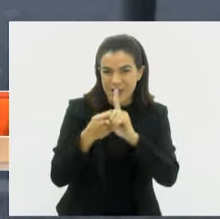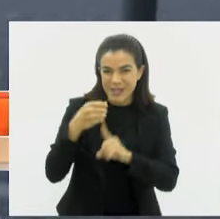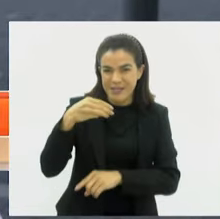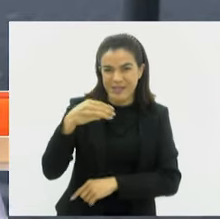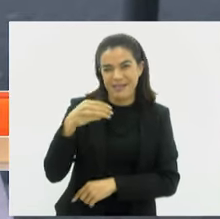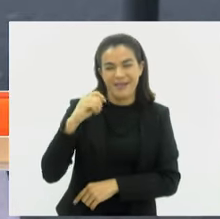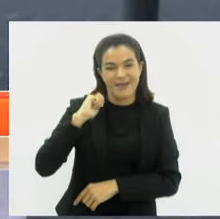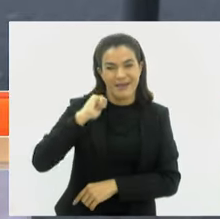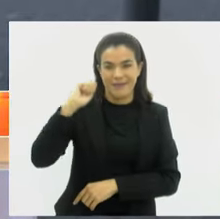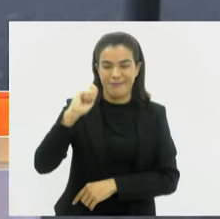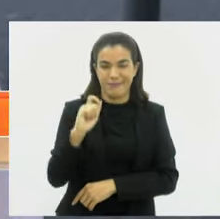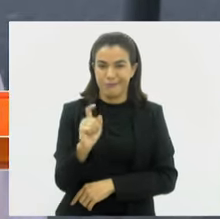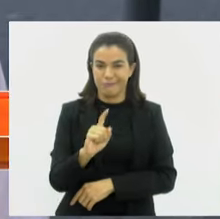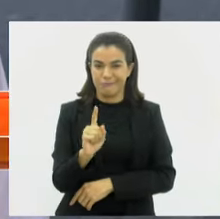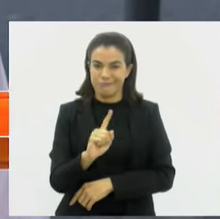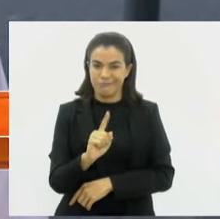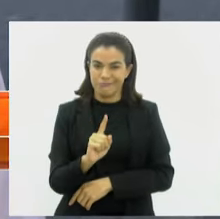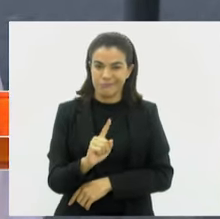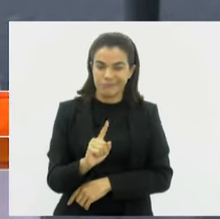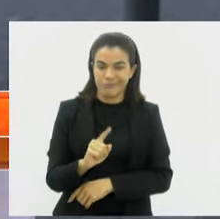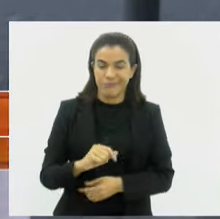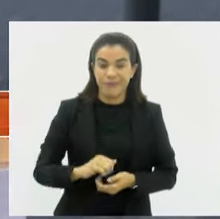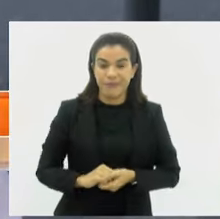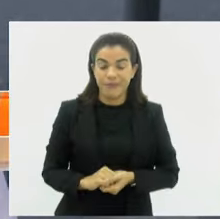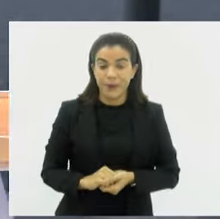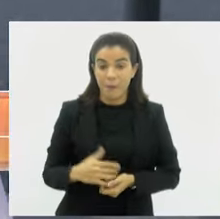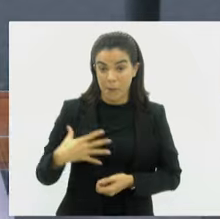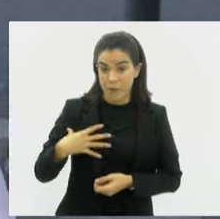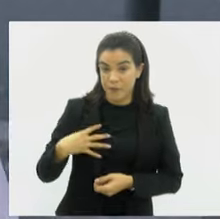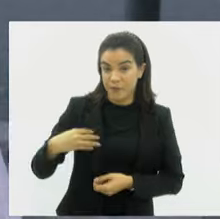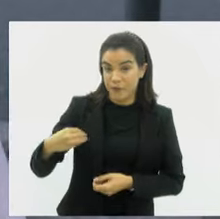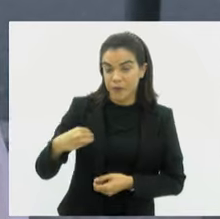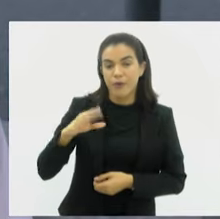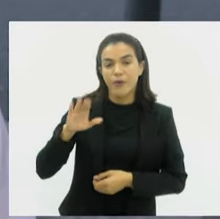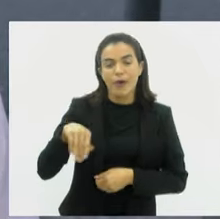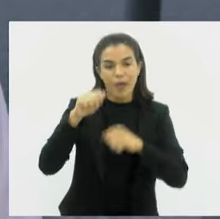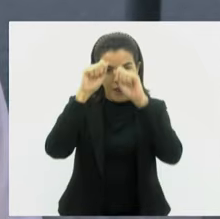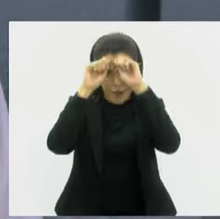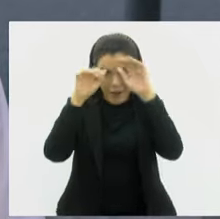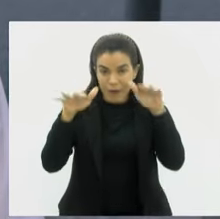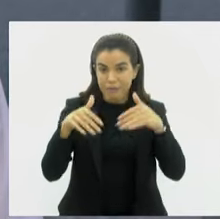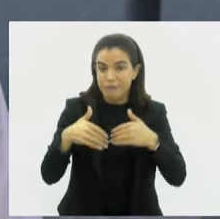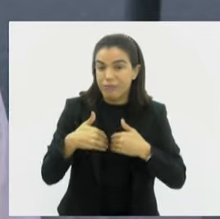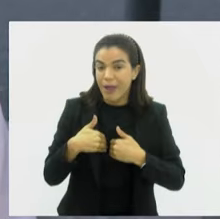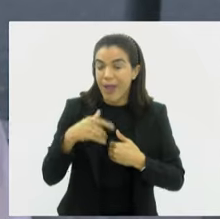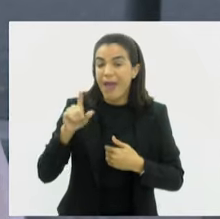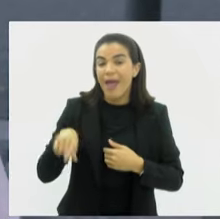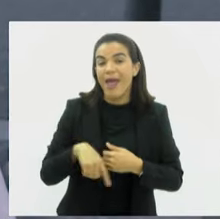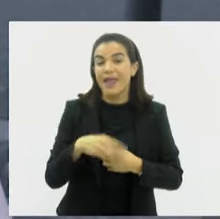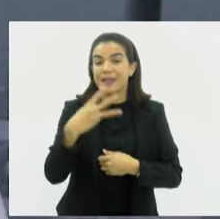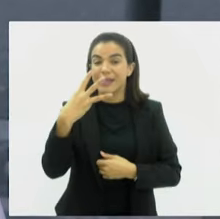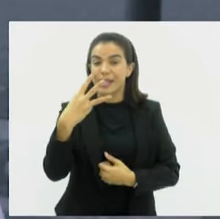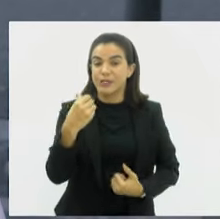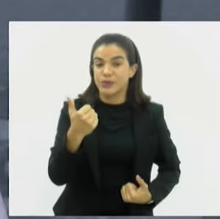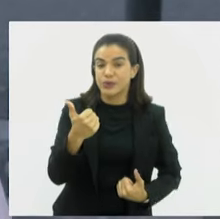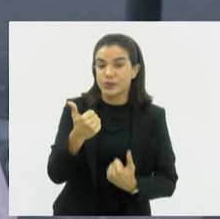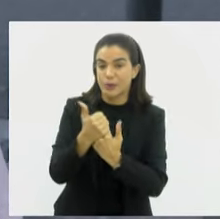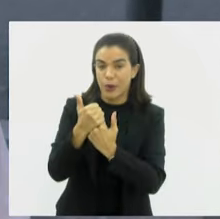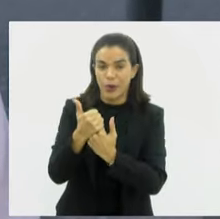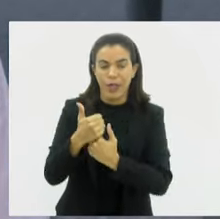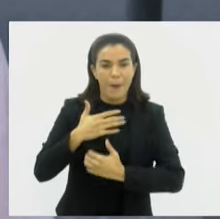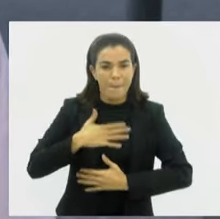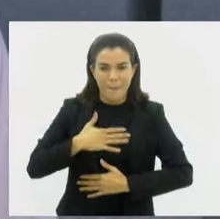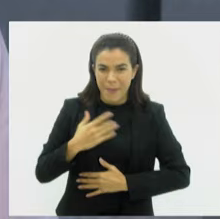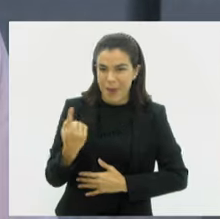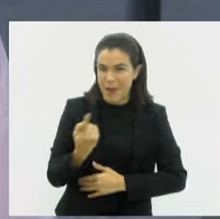Mundial da Conscientização do Autismo. O meu filho é autista nível 3 de suporte. Meu filho não toma um banho